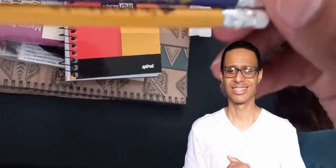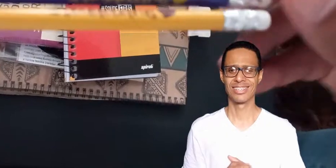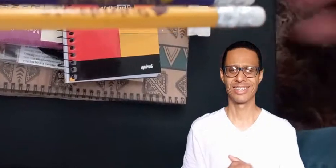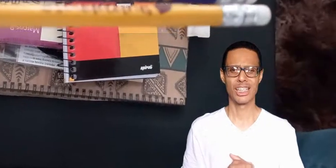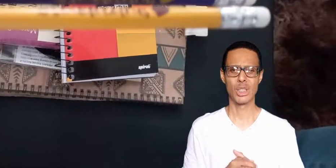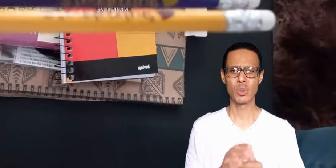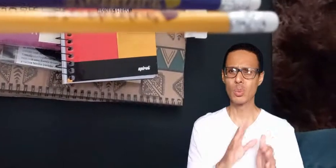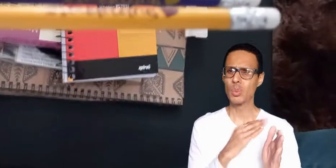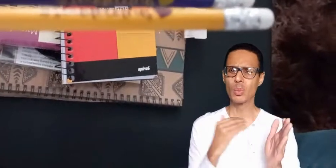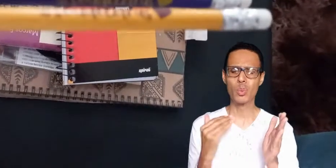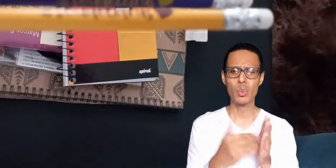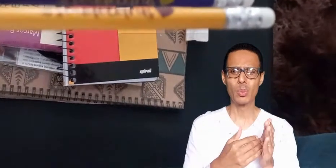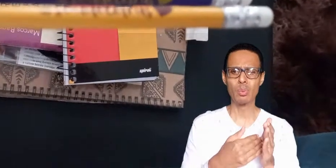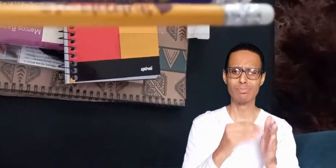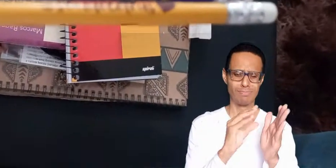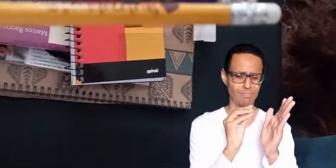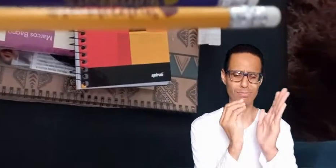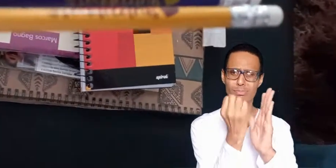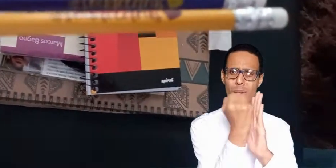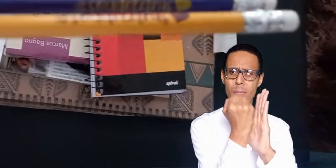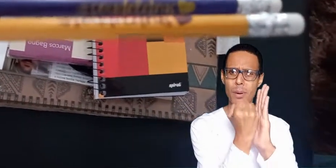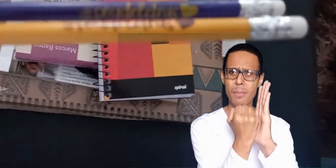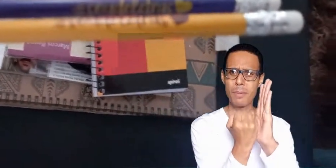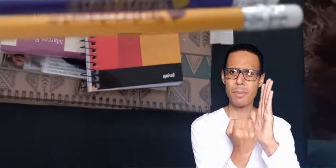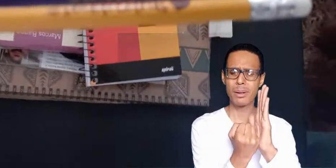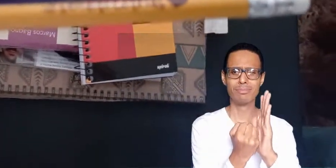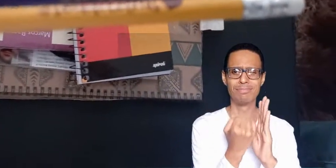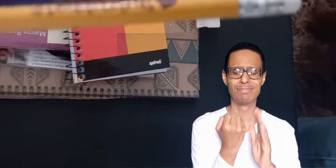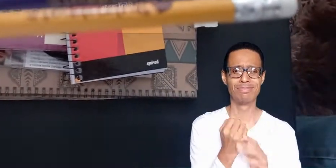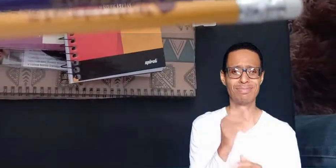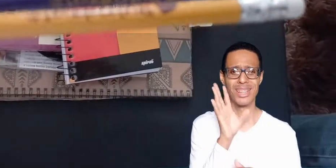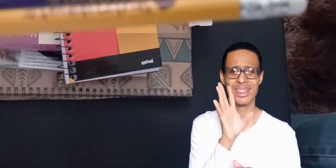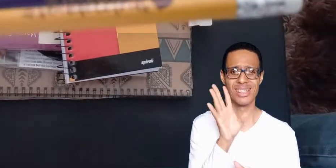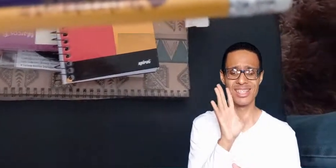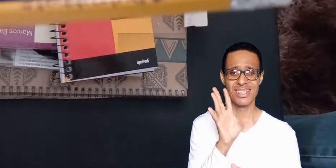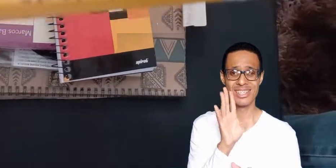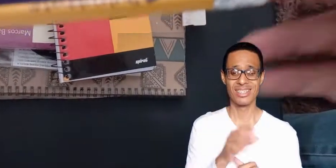Tudo customizado, tudo belezinha, olha só que legal, hein?